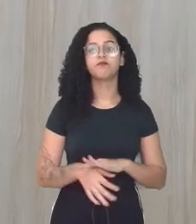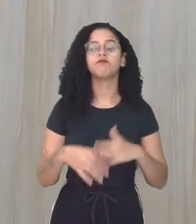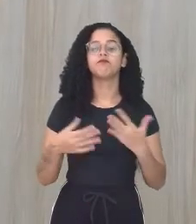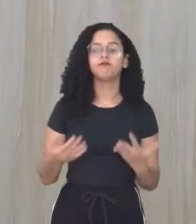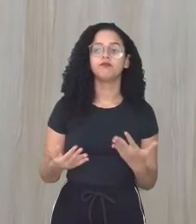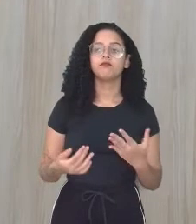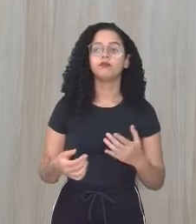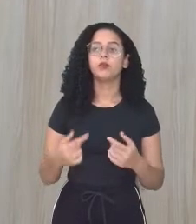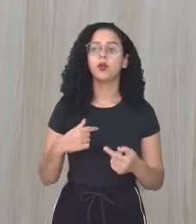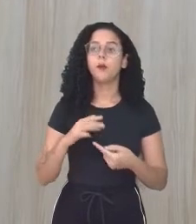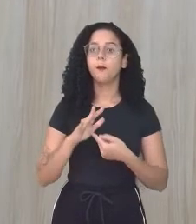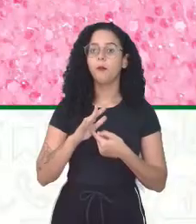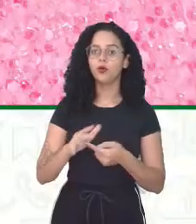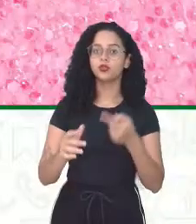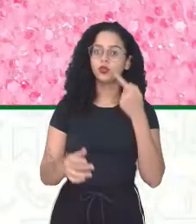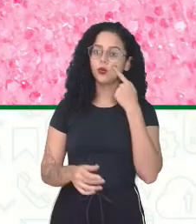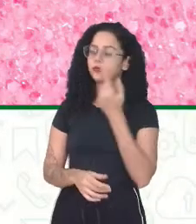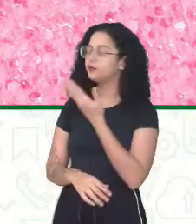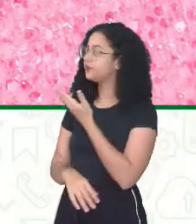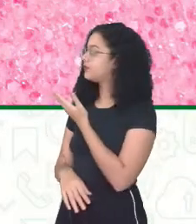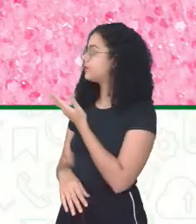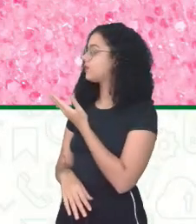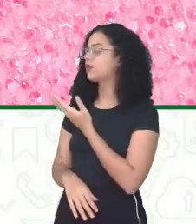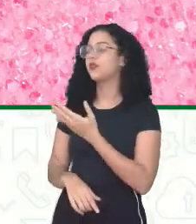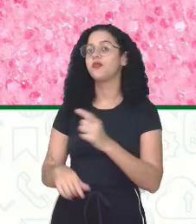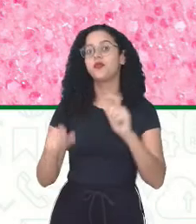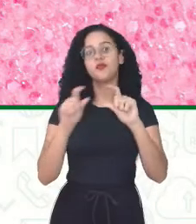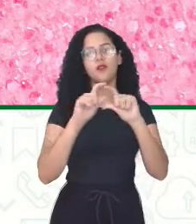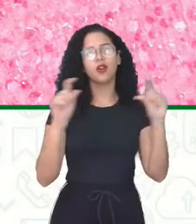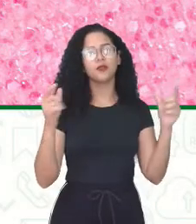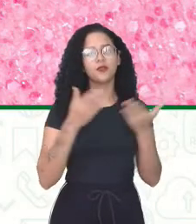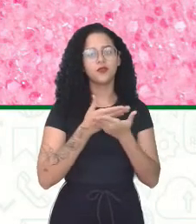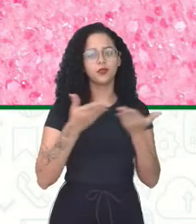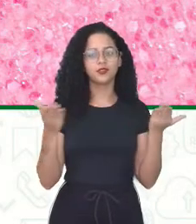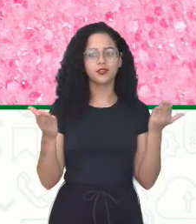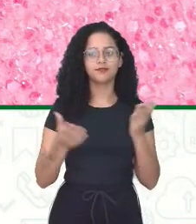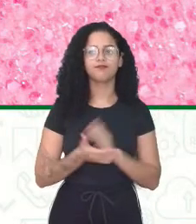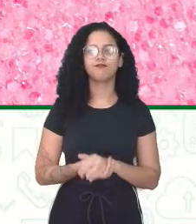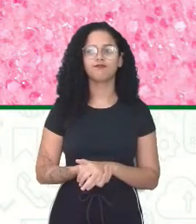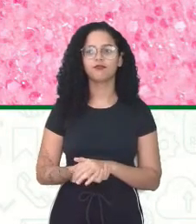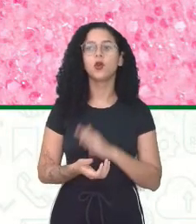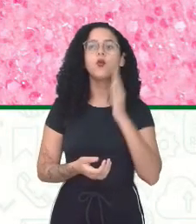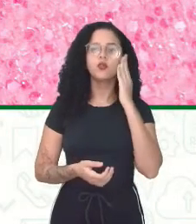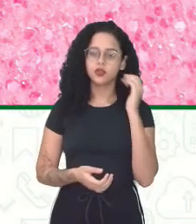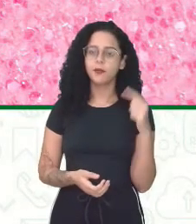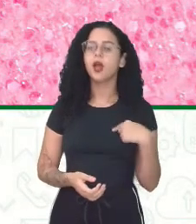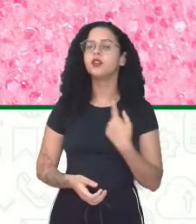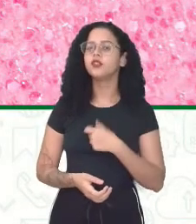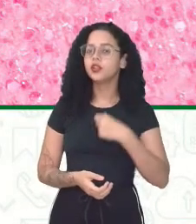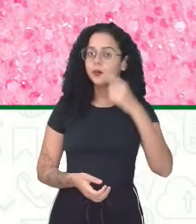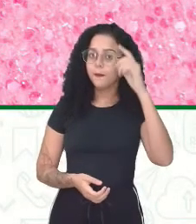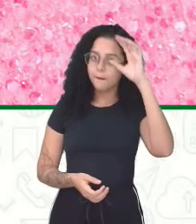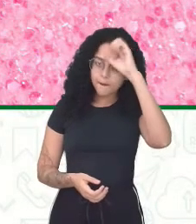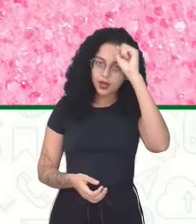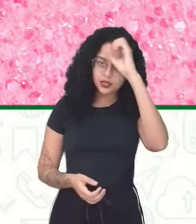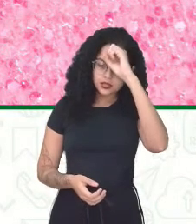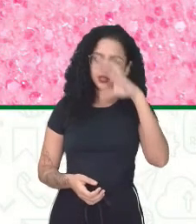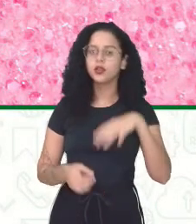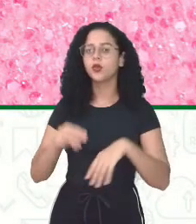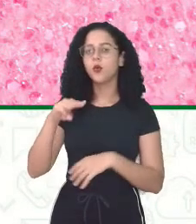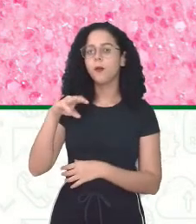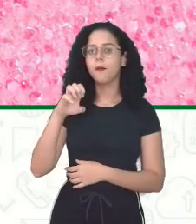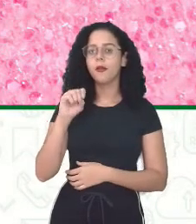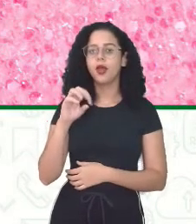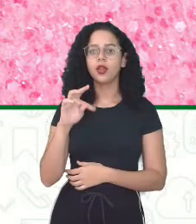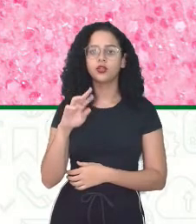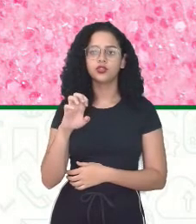E eu trouxe essa frase para vocês. Olha só. O saber a gente aprende com os mestres e os